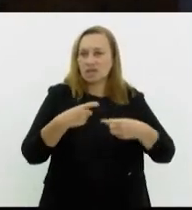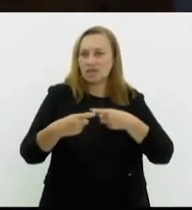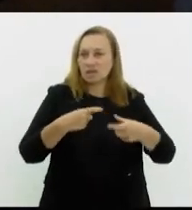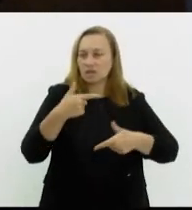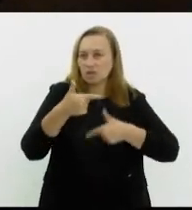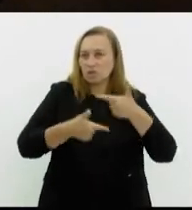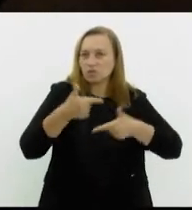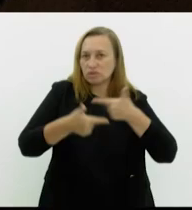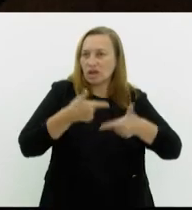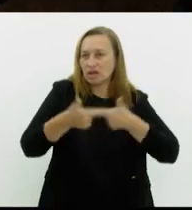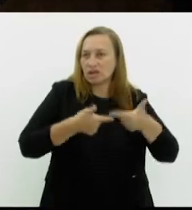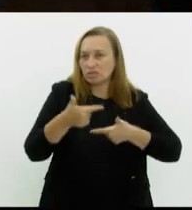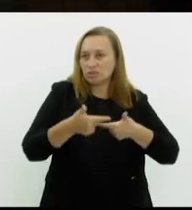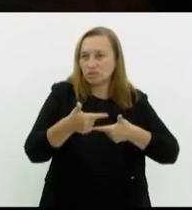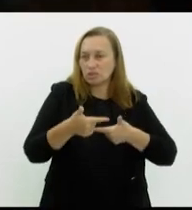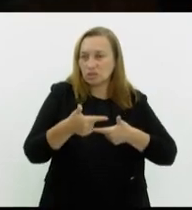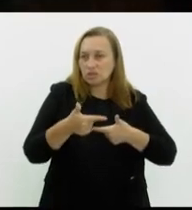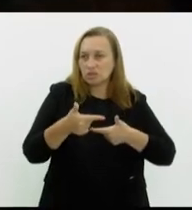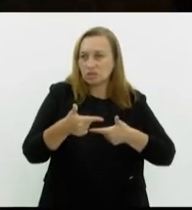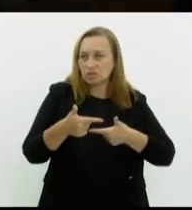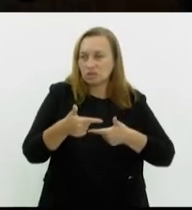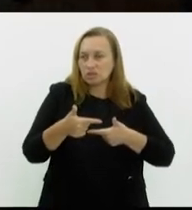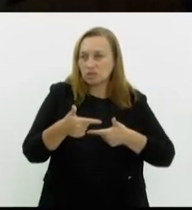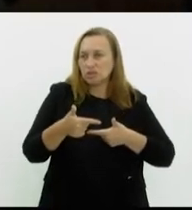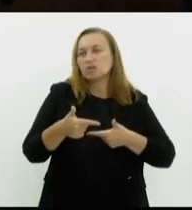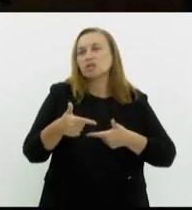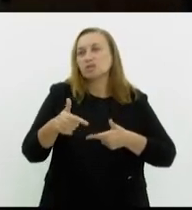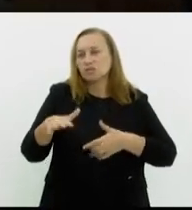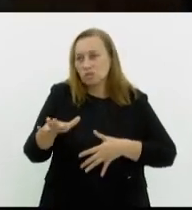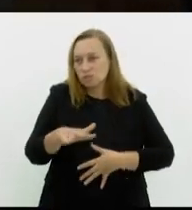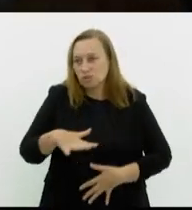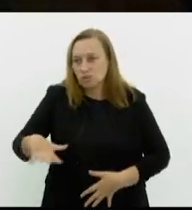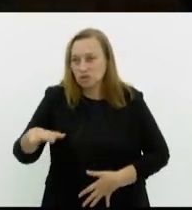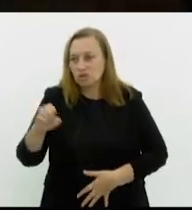bravamente no território, no continente